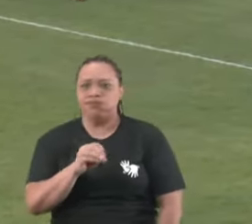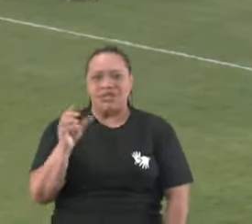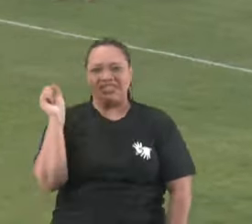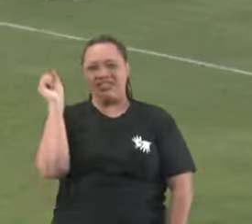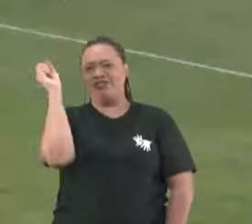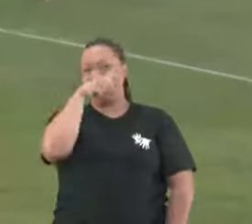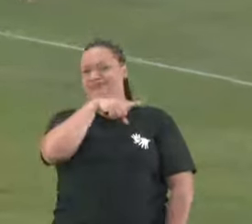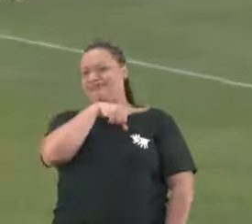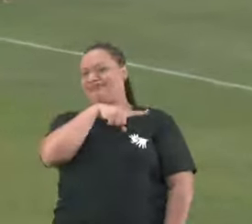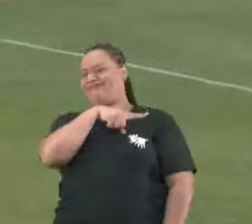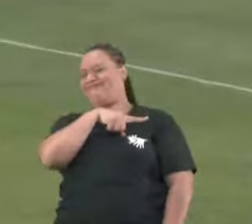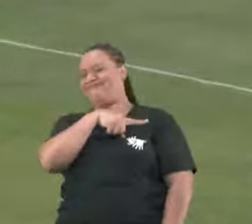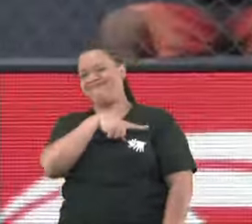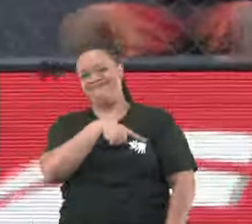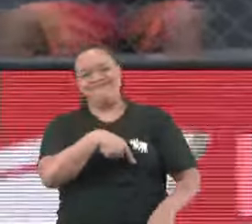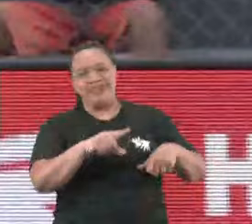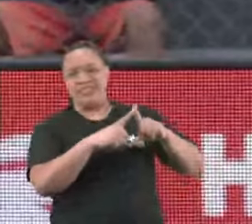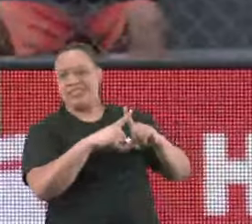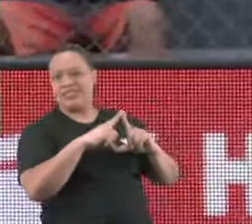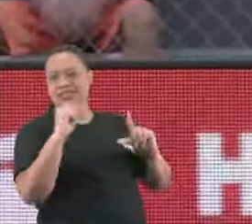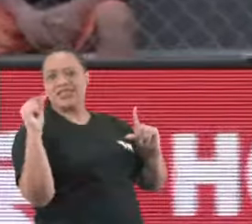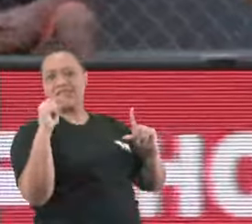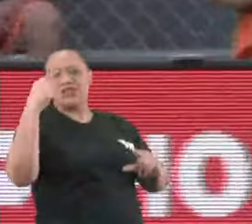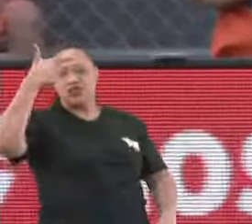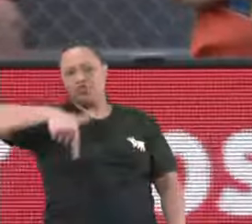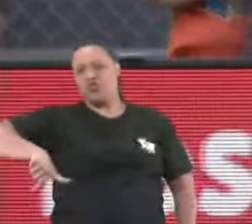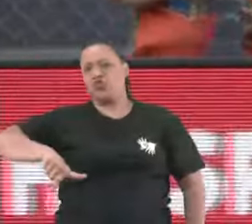difícil. Novo escanteio.